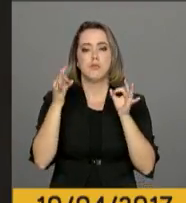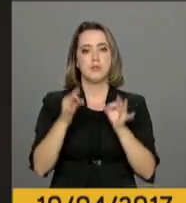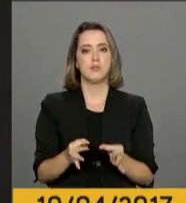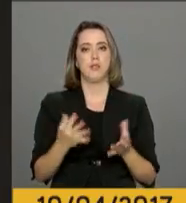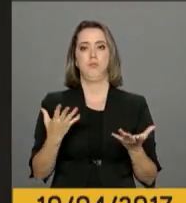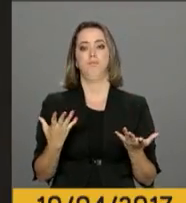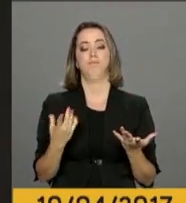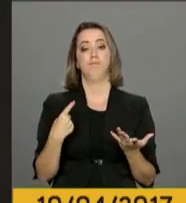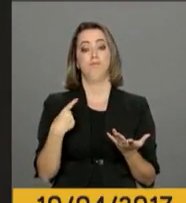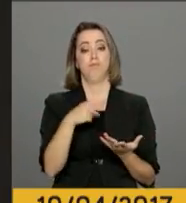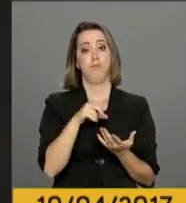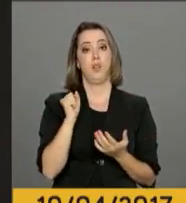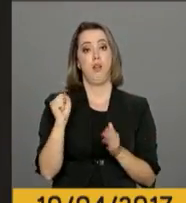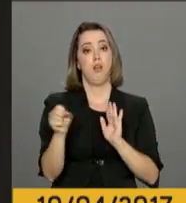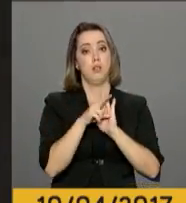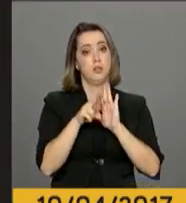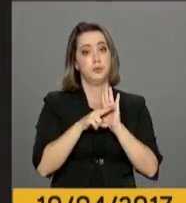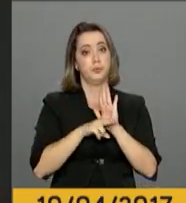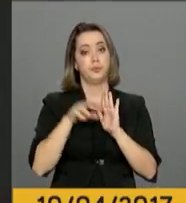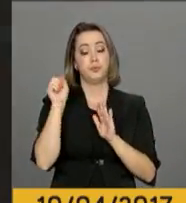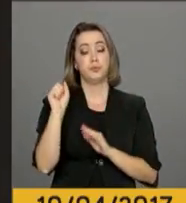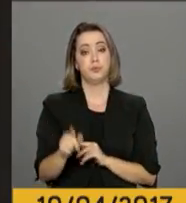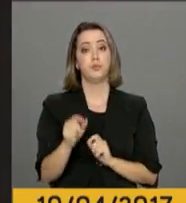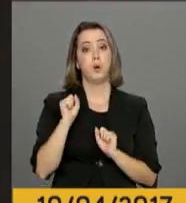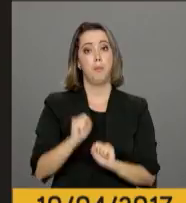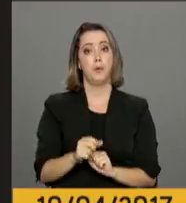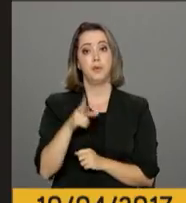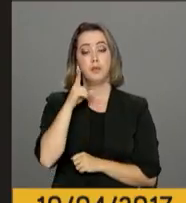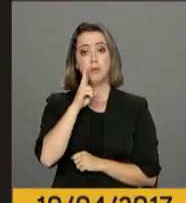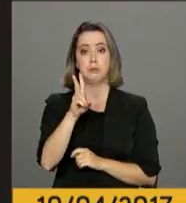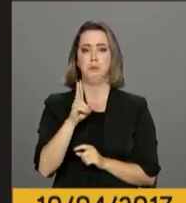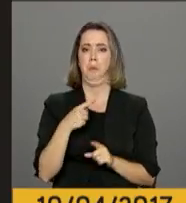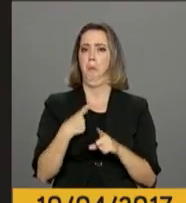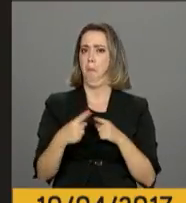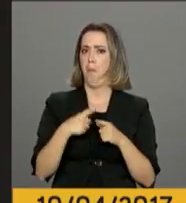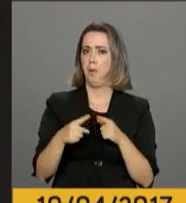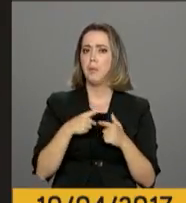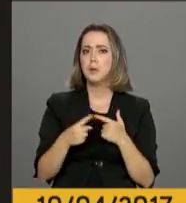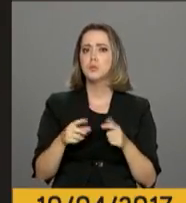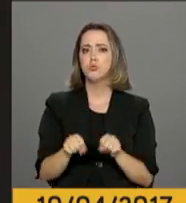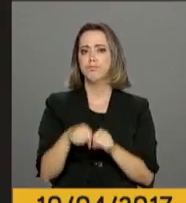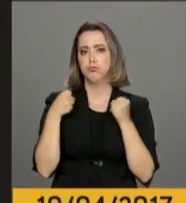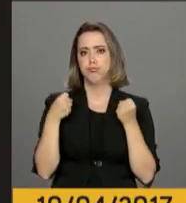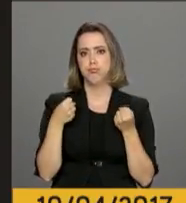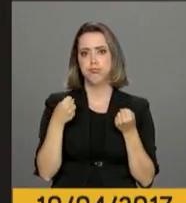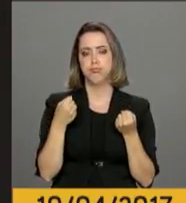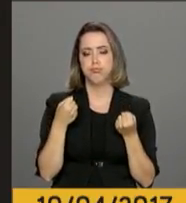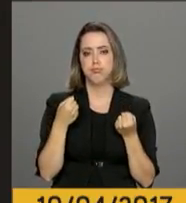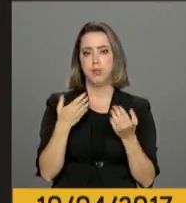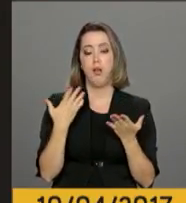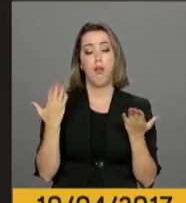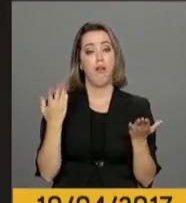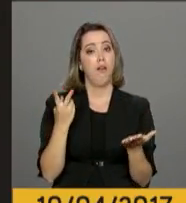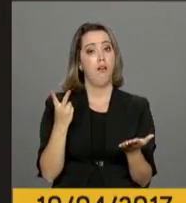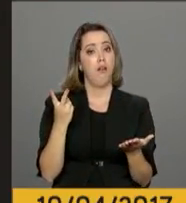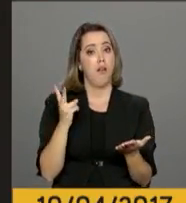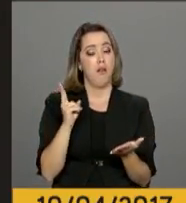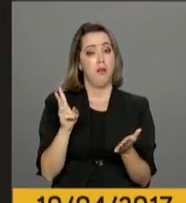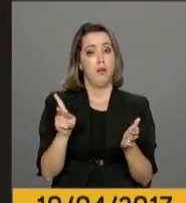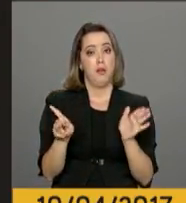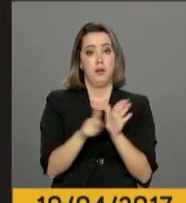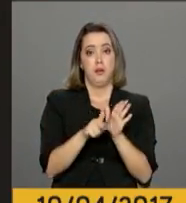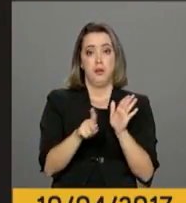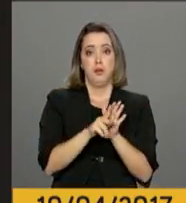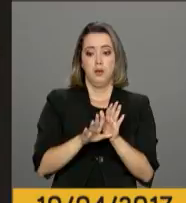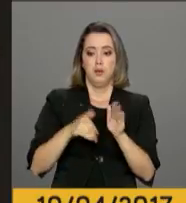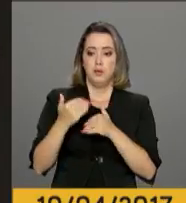consistente. A Previdência, enfim, poderá vir a ser ameaçada. A própria trajetória de